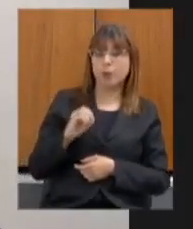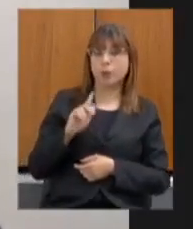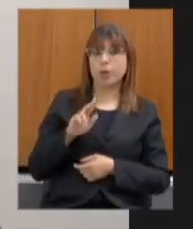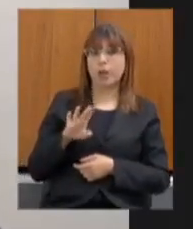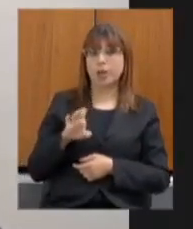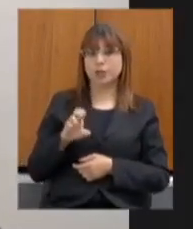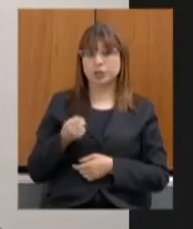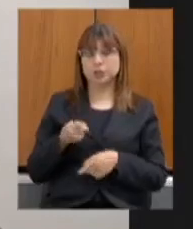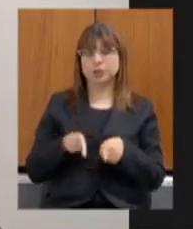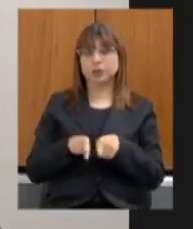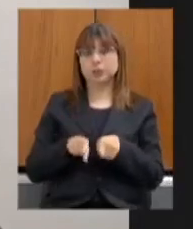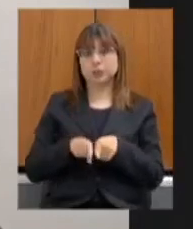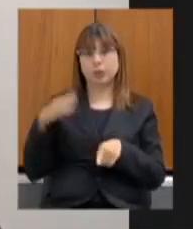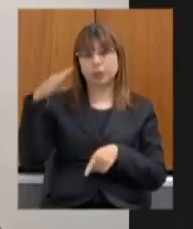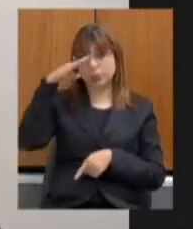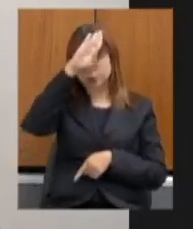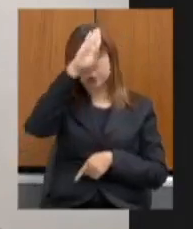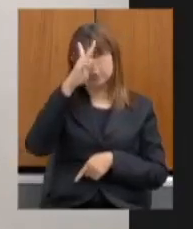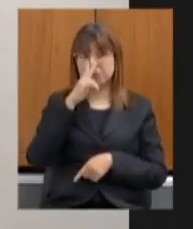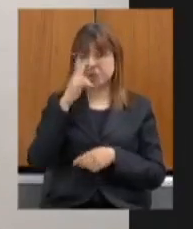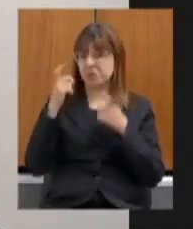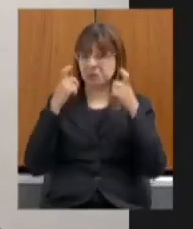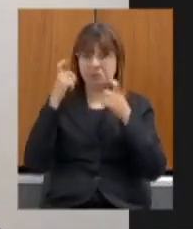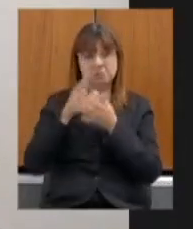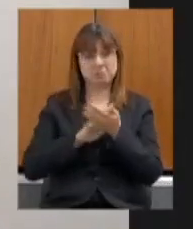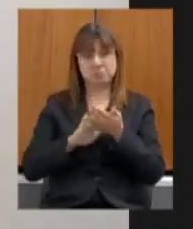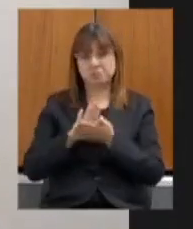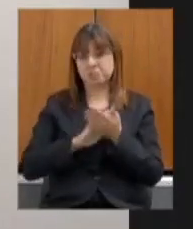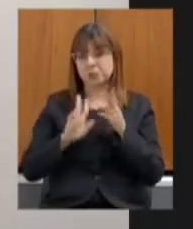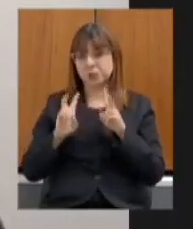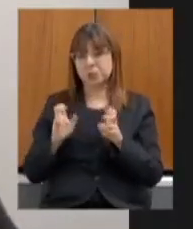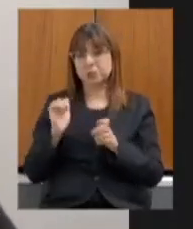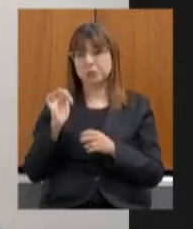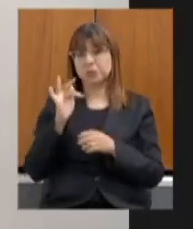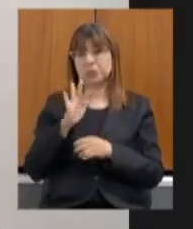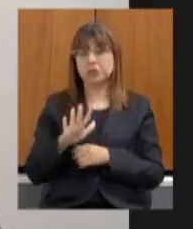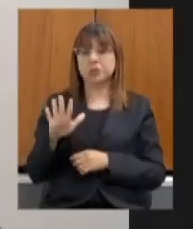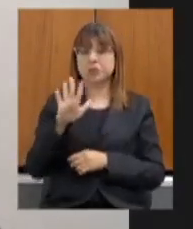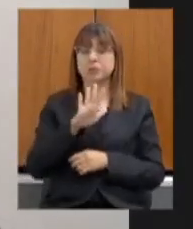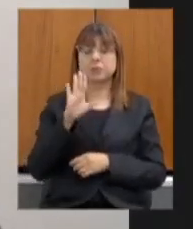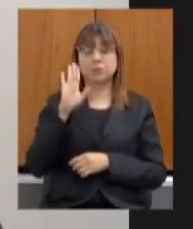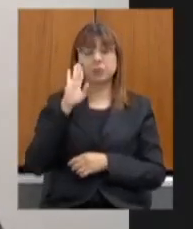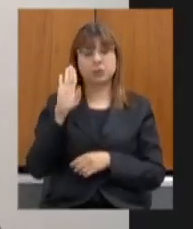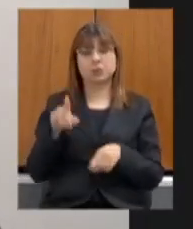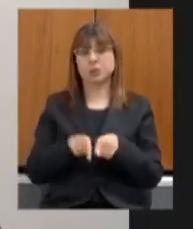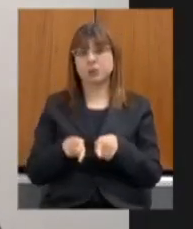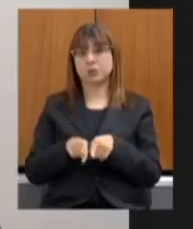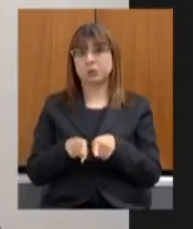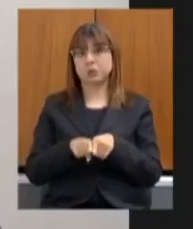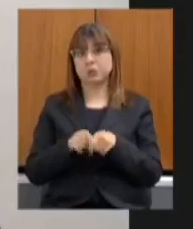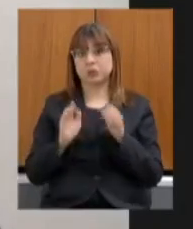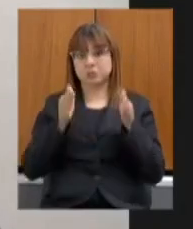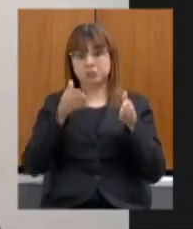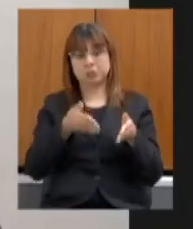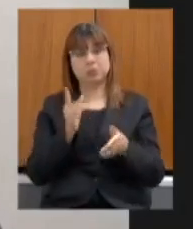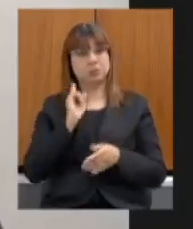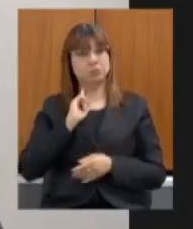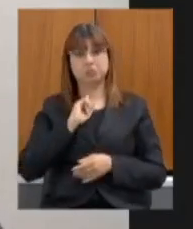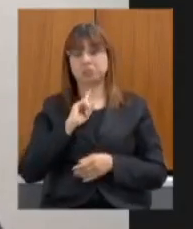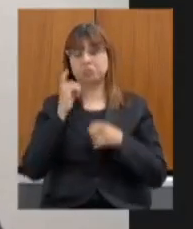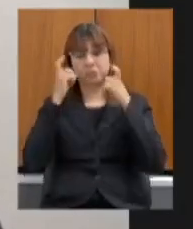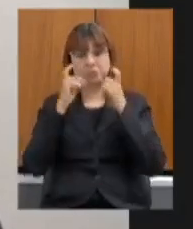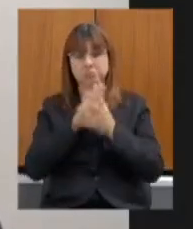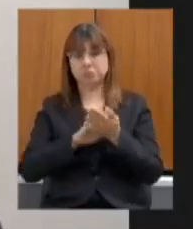estão preocupados com a questão federativa, muito menos com a questão de Minas Gerais, então, essa é a minha